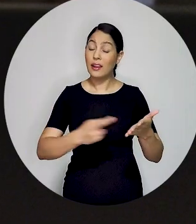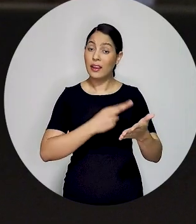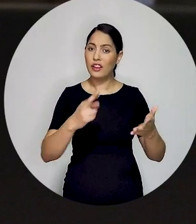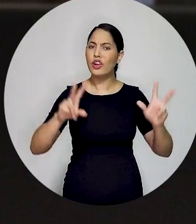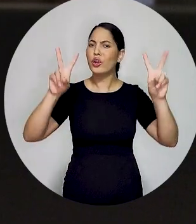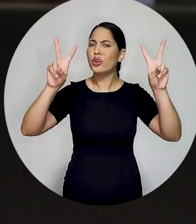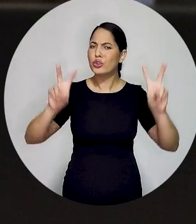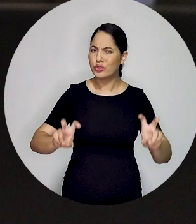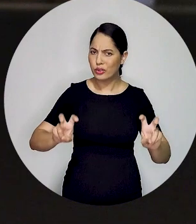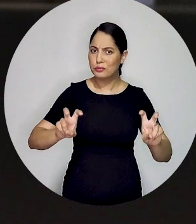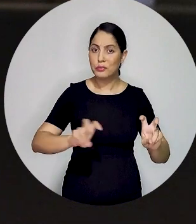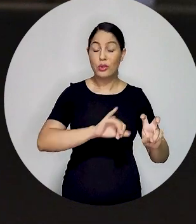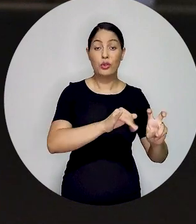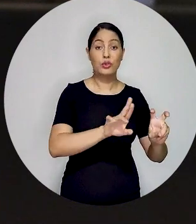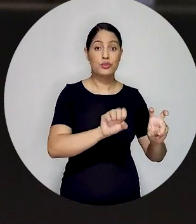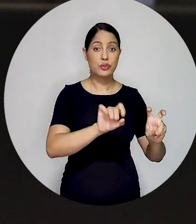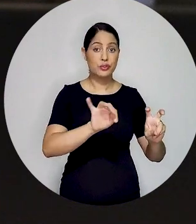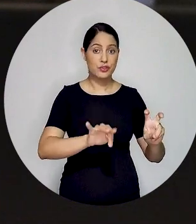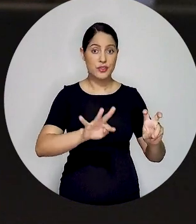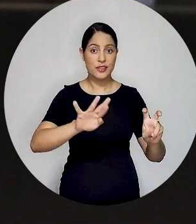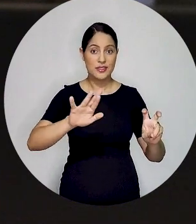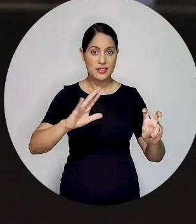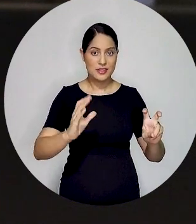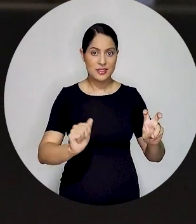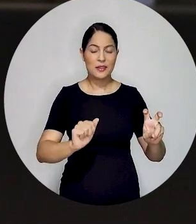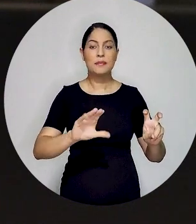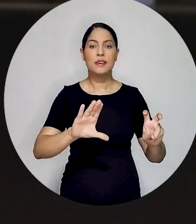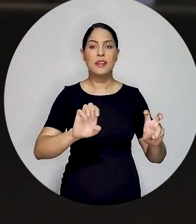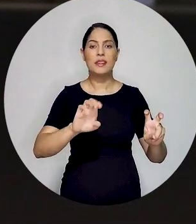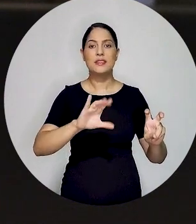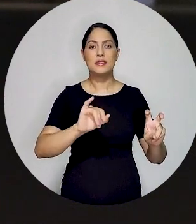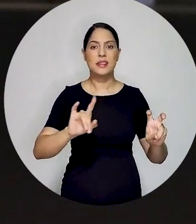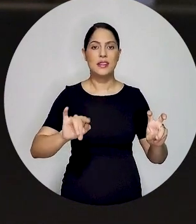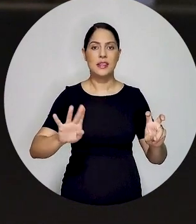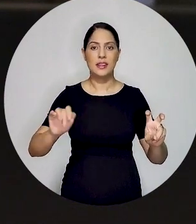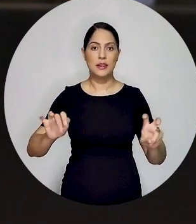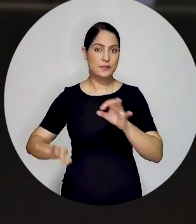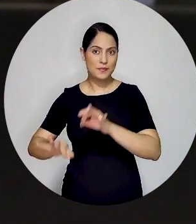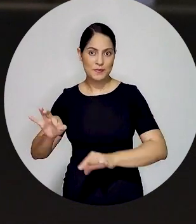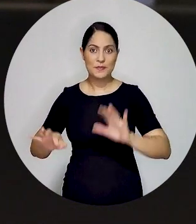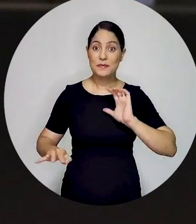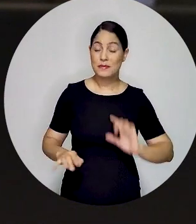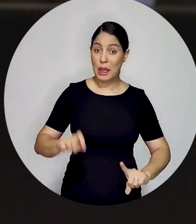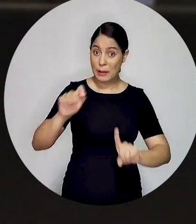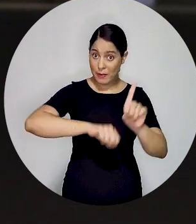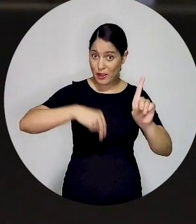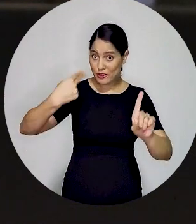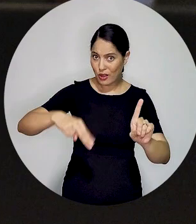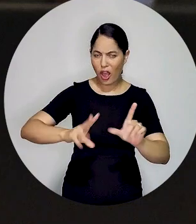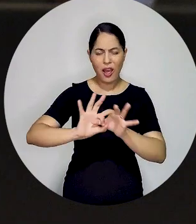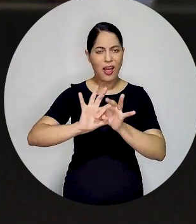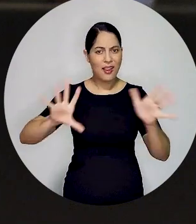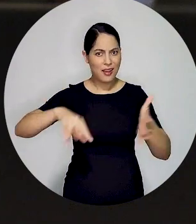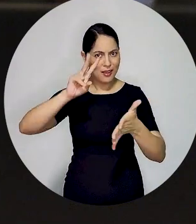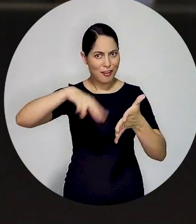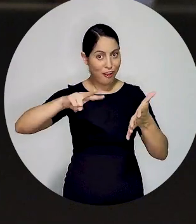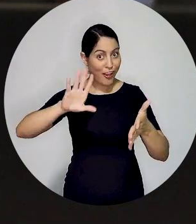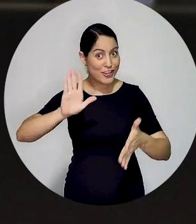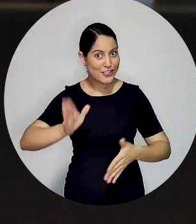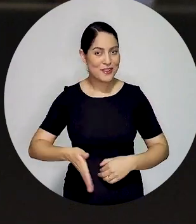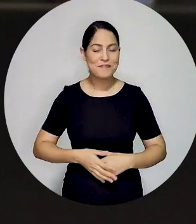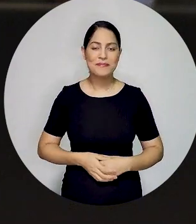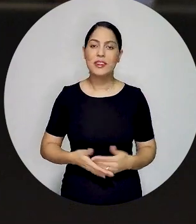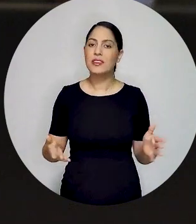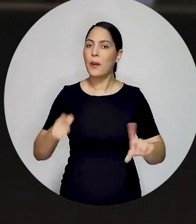A revista Justiça e Cidadania, edição de novembro, já está disponível para leitura. A publicação deste mês destaca o artigo